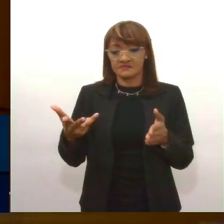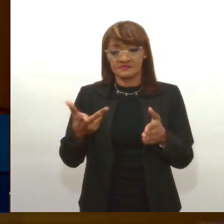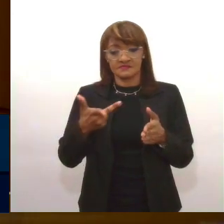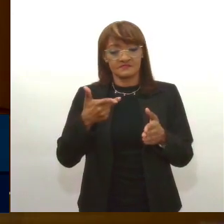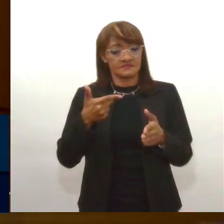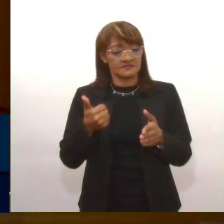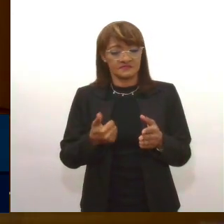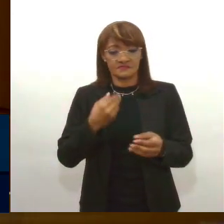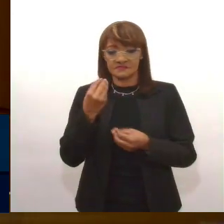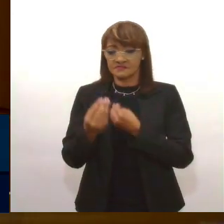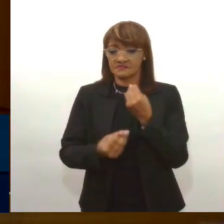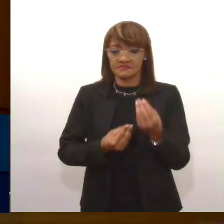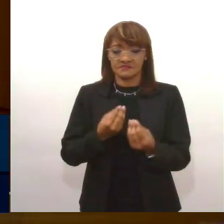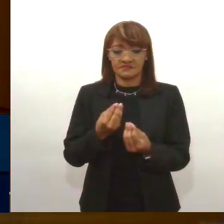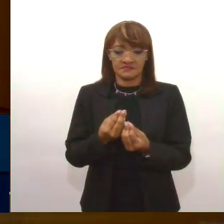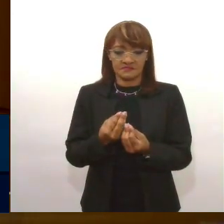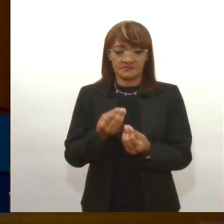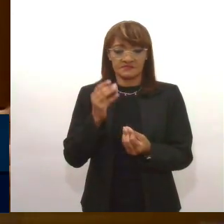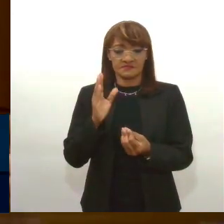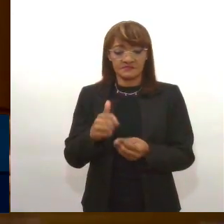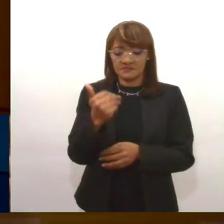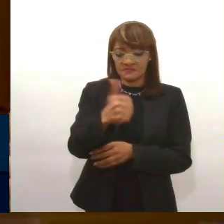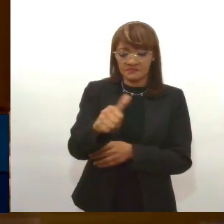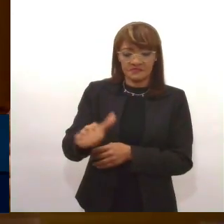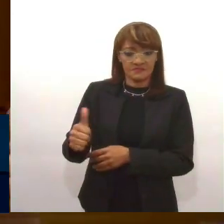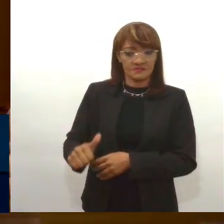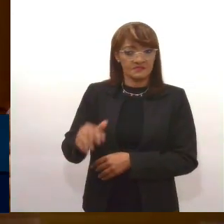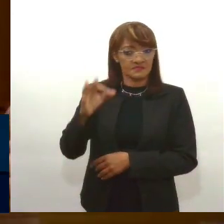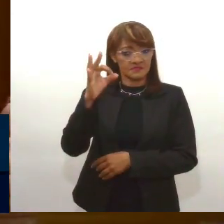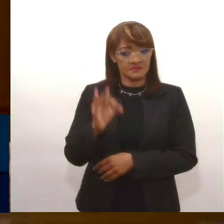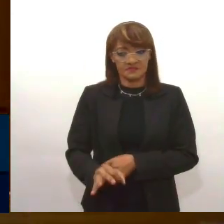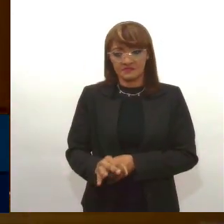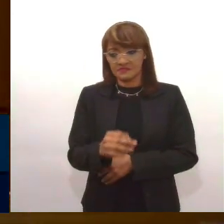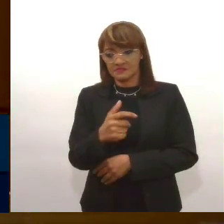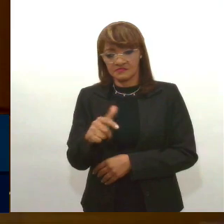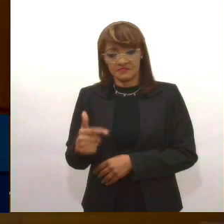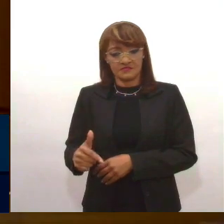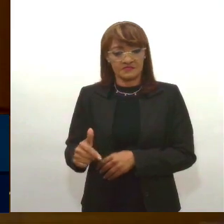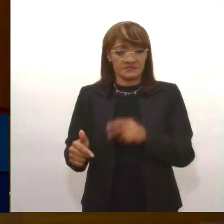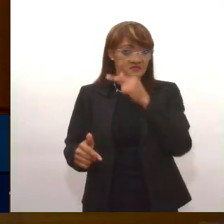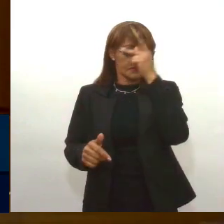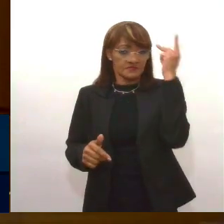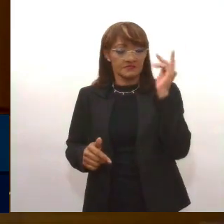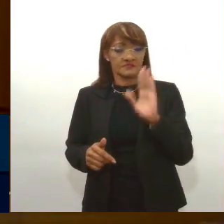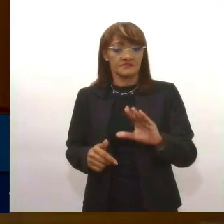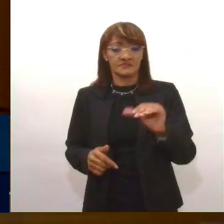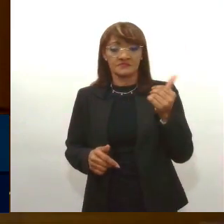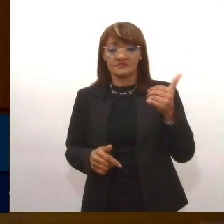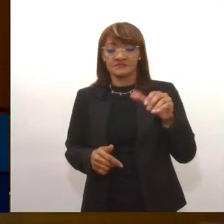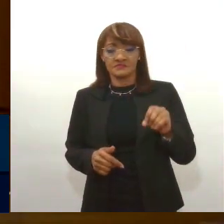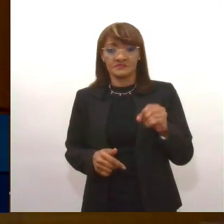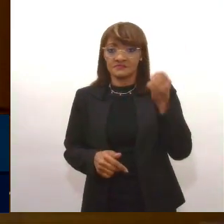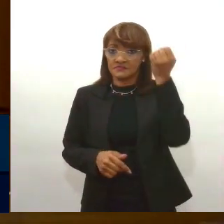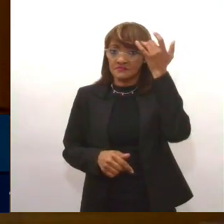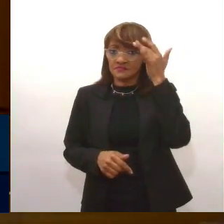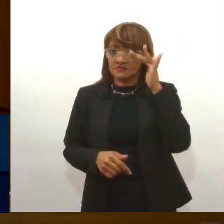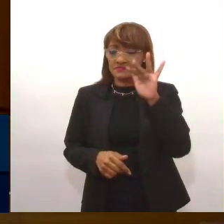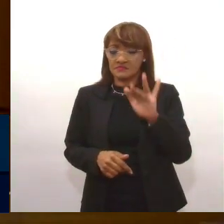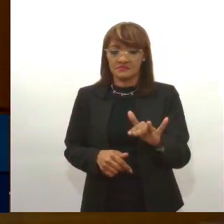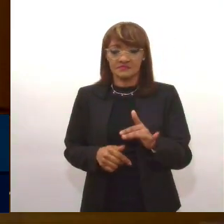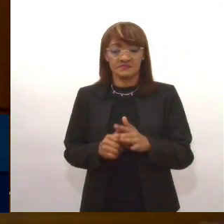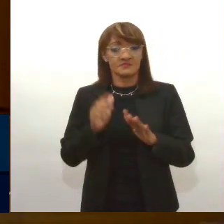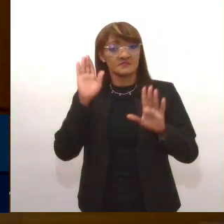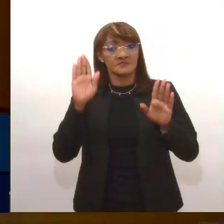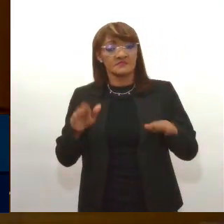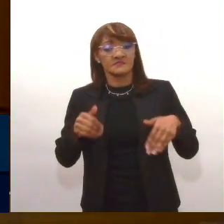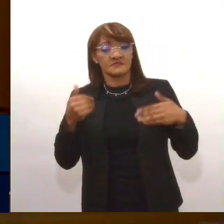avaliação correta as pessoas terão 10 dias para sair de casa né não sabe qual valor vai receber é